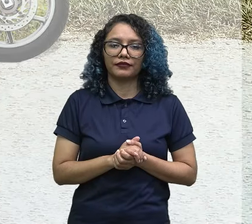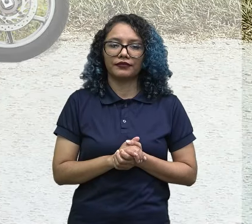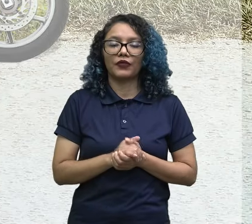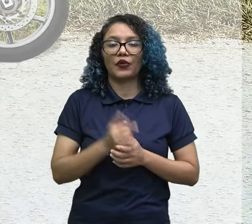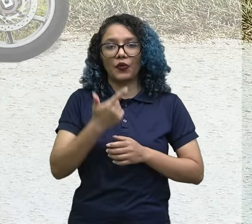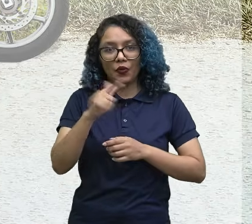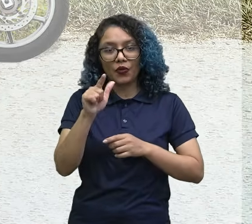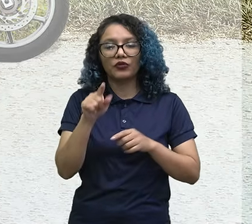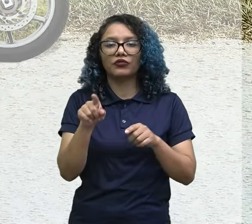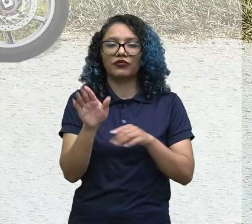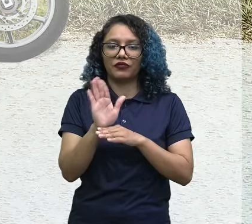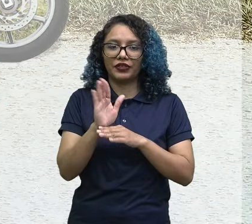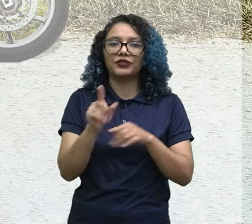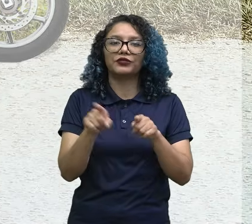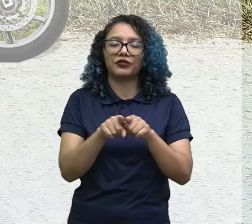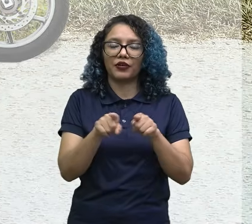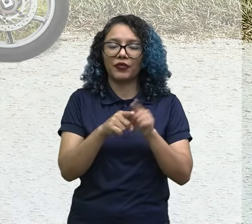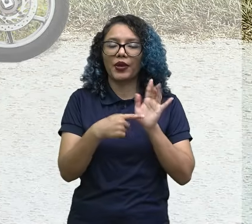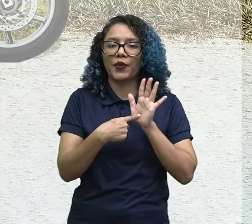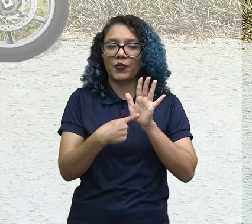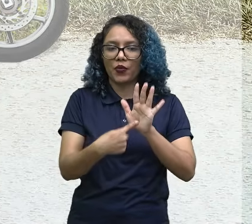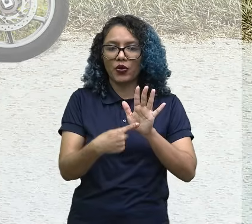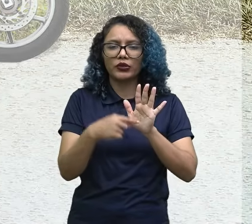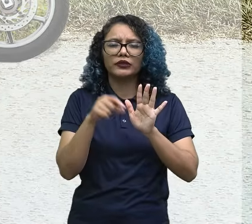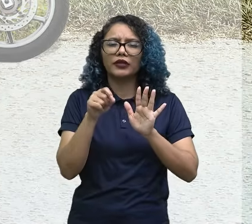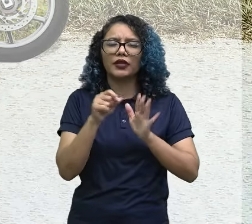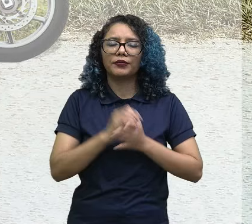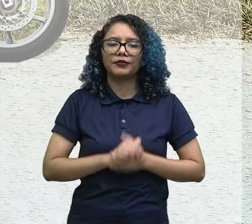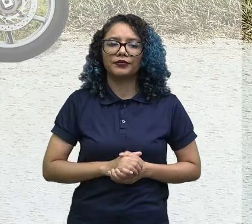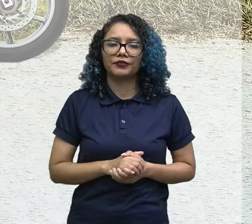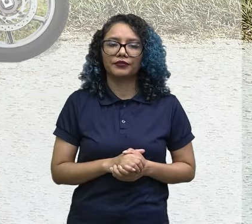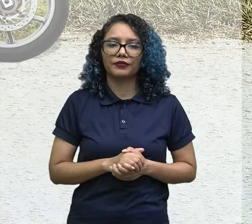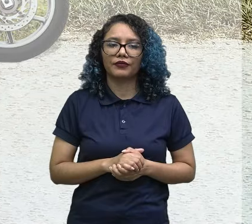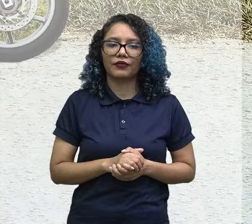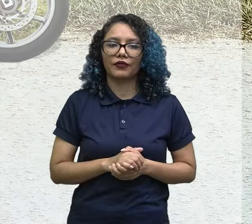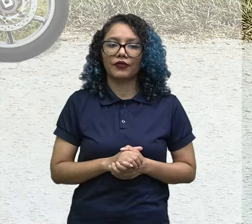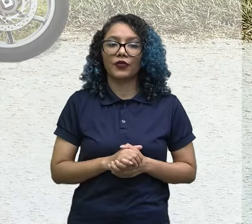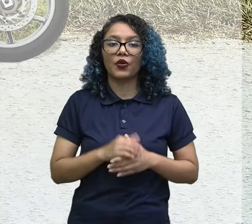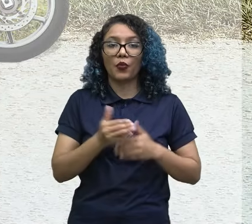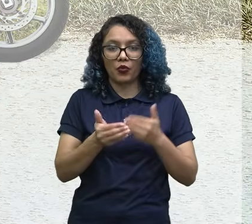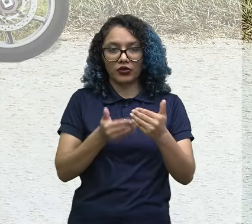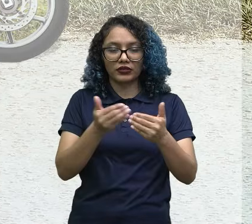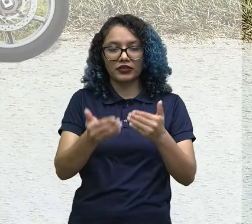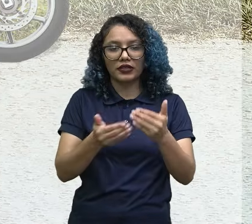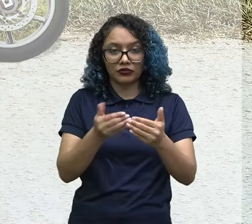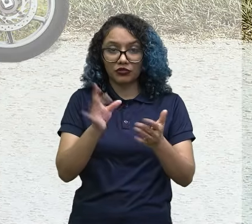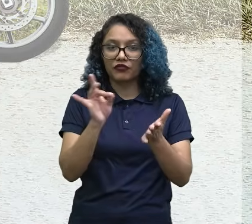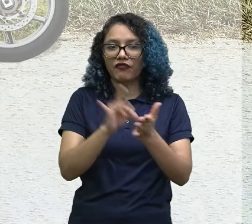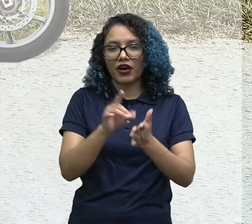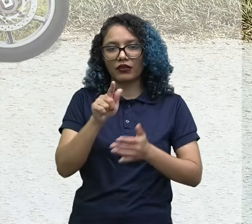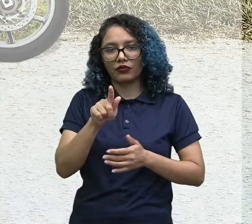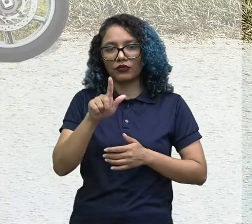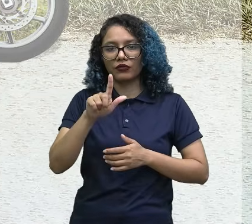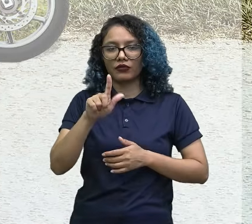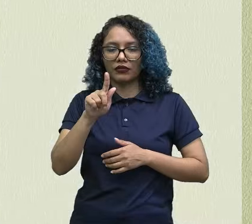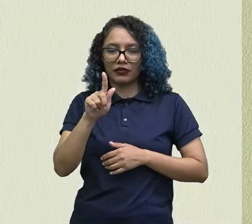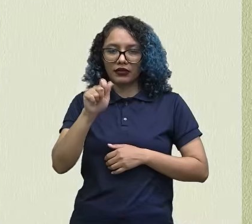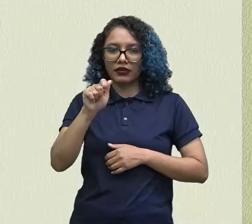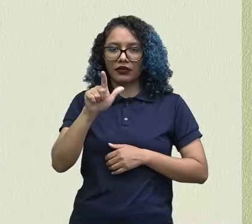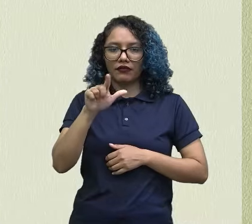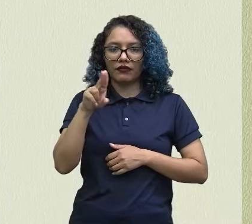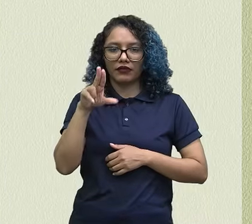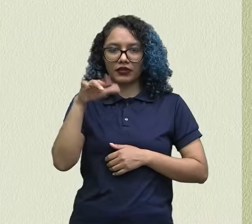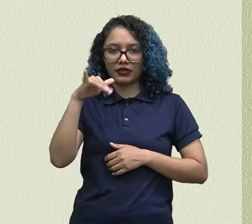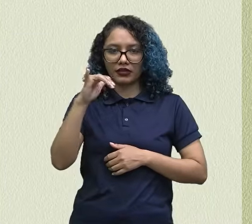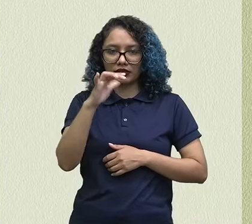outra animação que apresenta, né, que mostra para vocês o processo de galvanização propriamente dito. Então, olhem só.